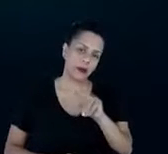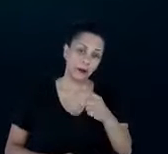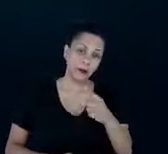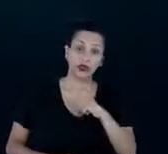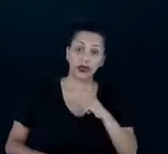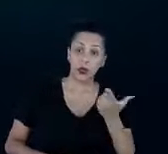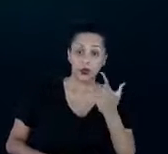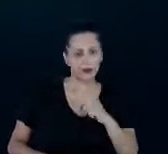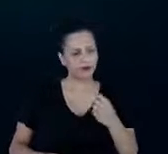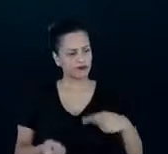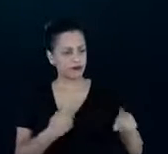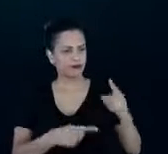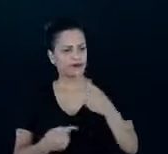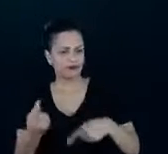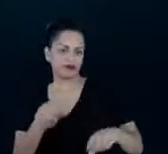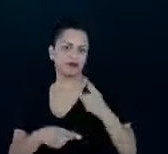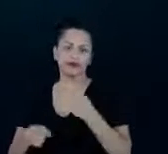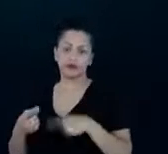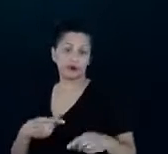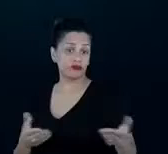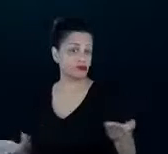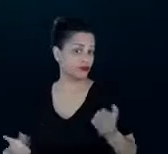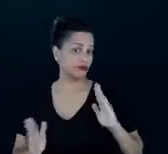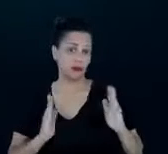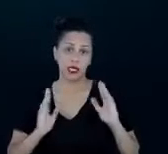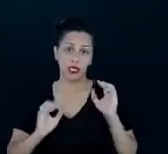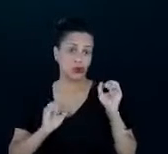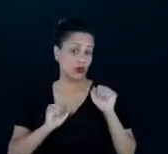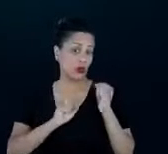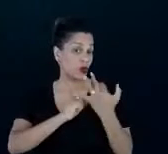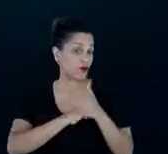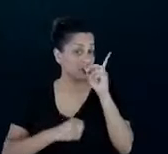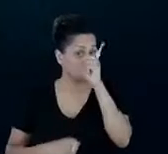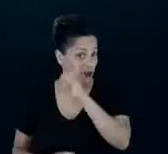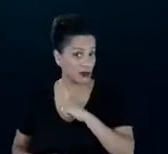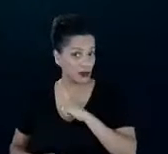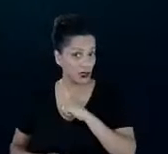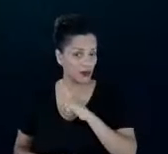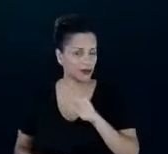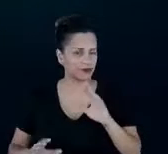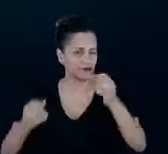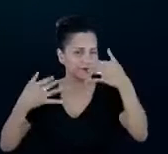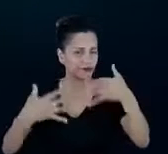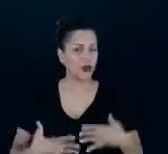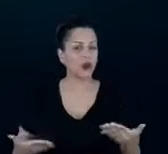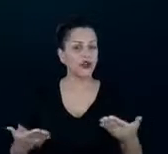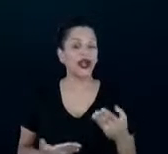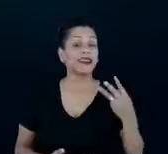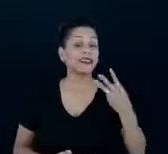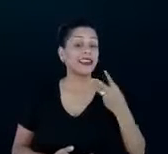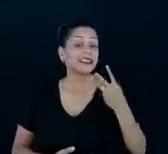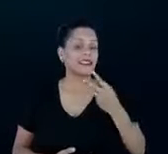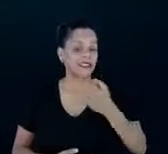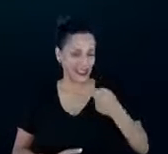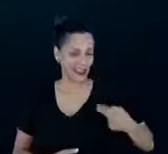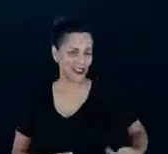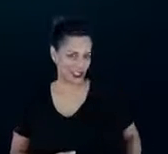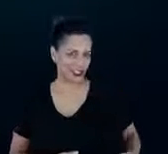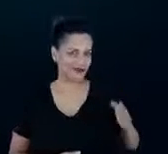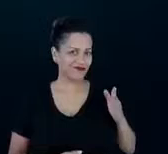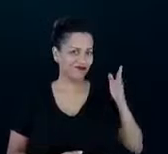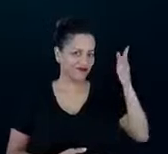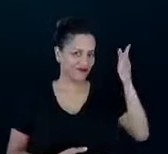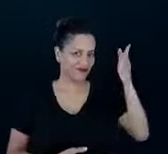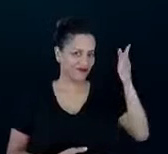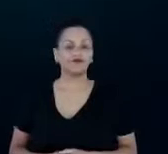tempos tão difíceis que ele está vivendo eu queria falar um pouquinho hoje sobre a terceira Temporada que é que eu fui para a China tá então quando eu fui